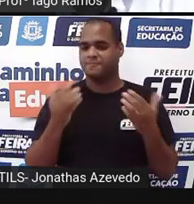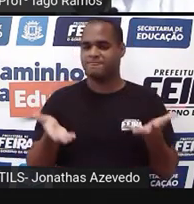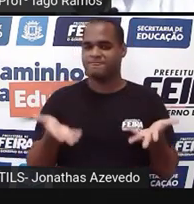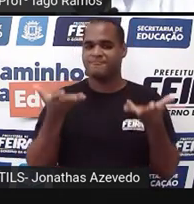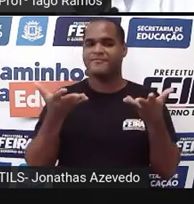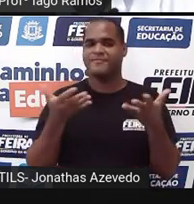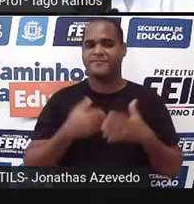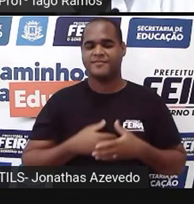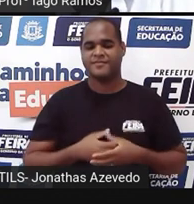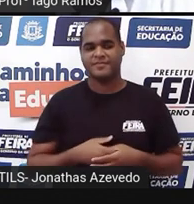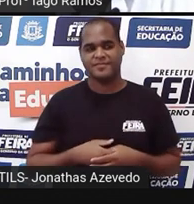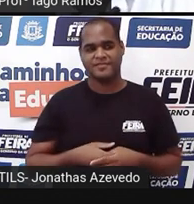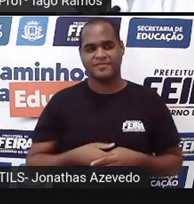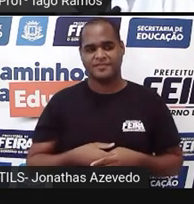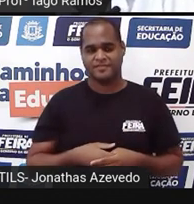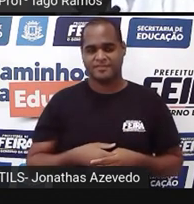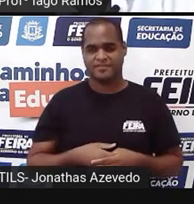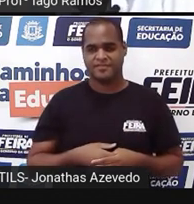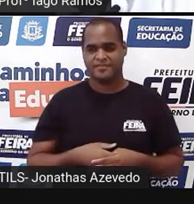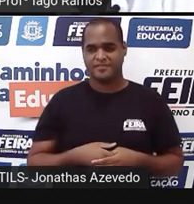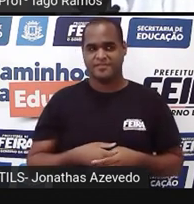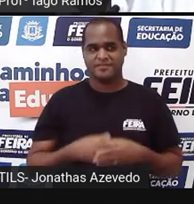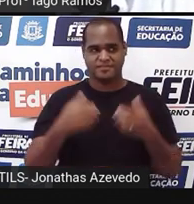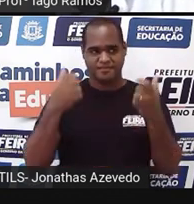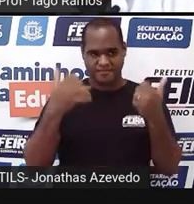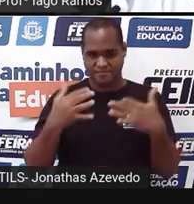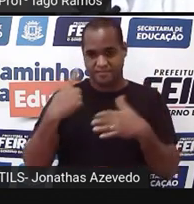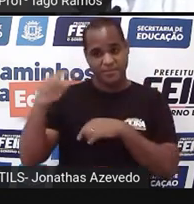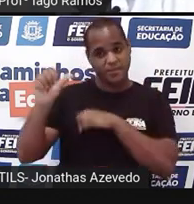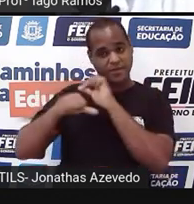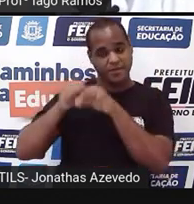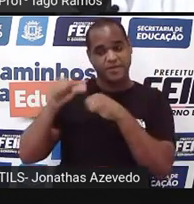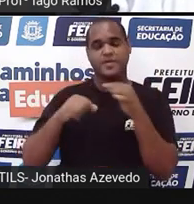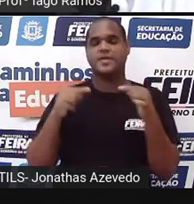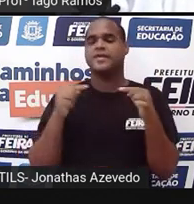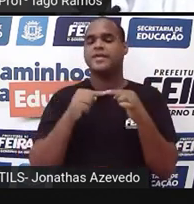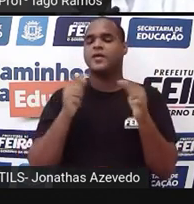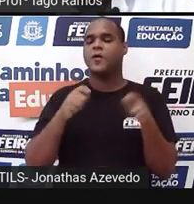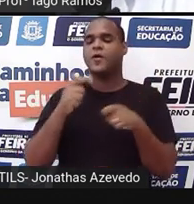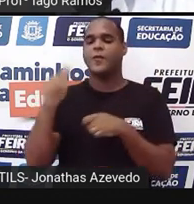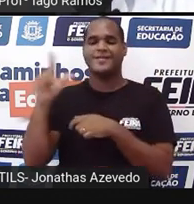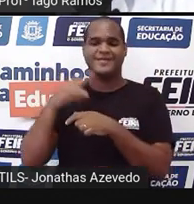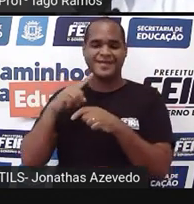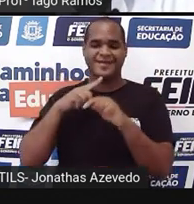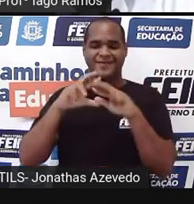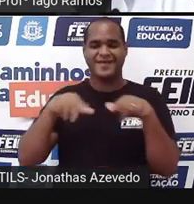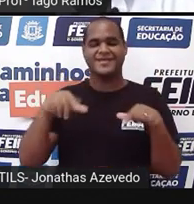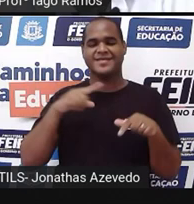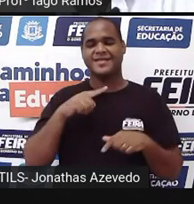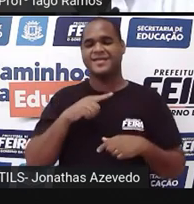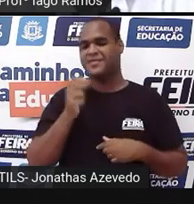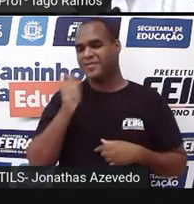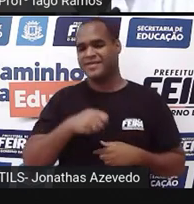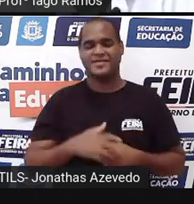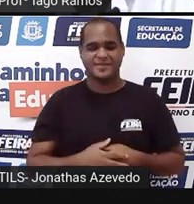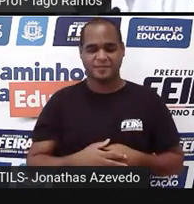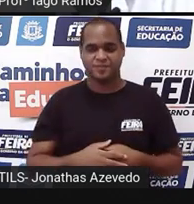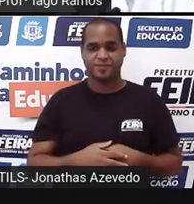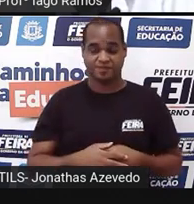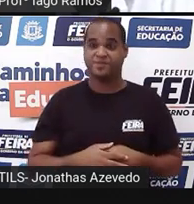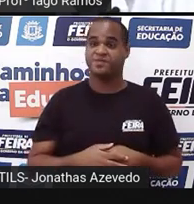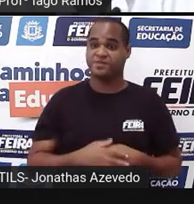destaque e depois eu faço o a outra reta da outra equação Tá bom eu um